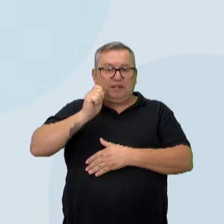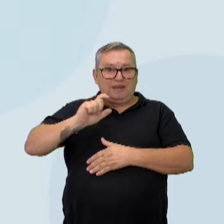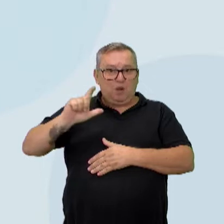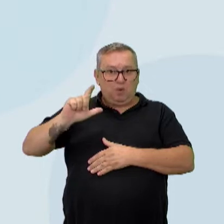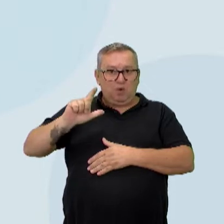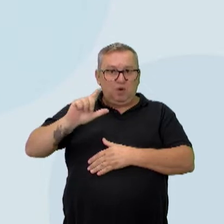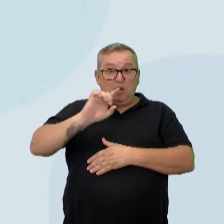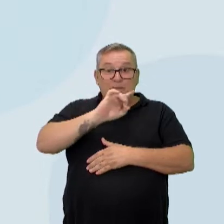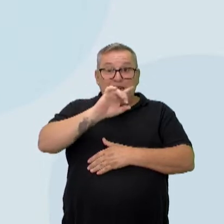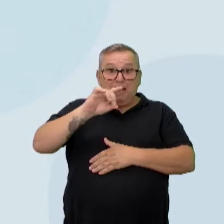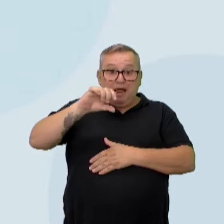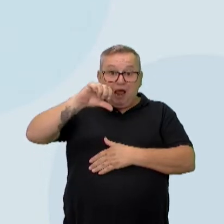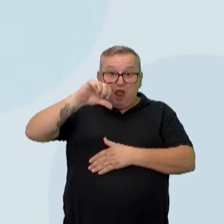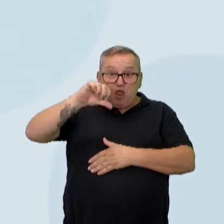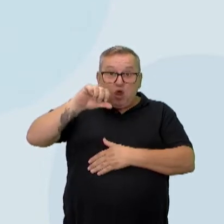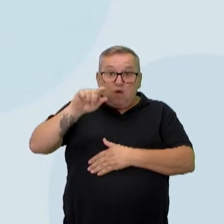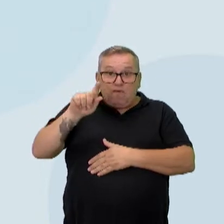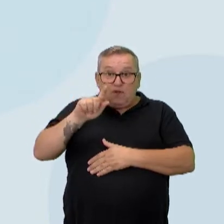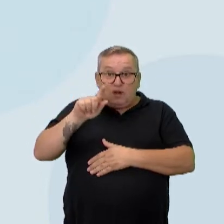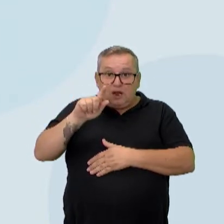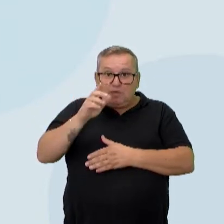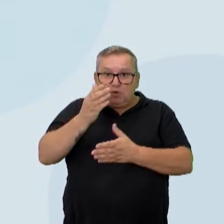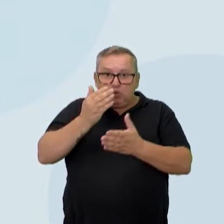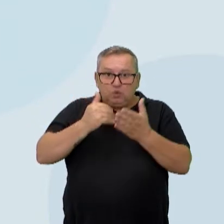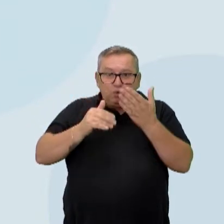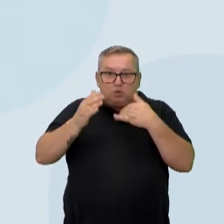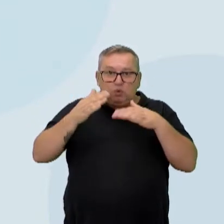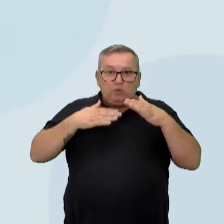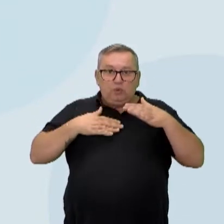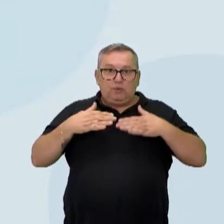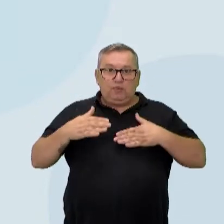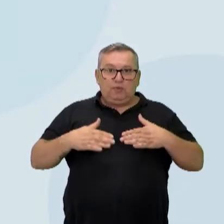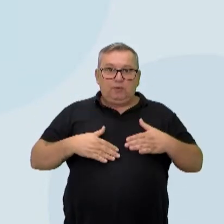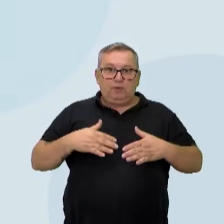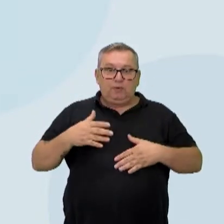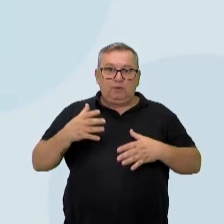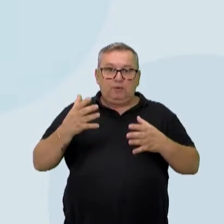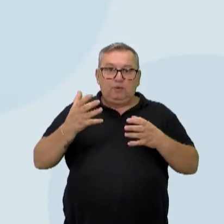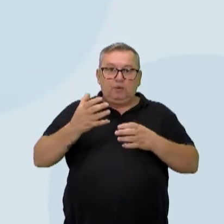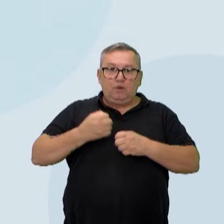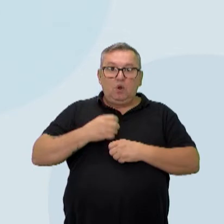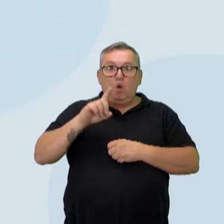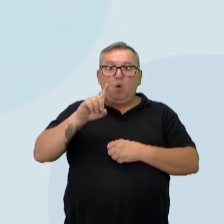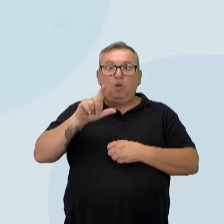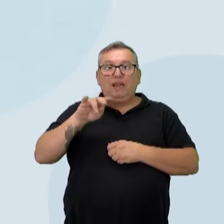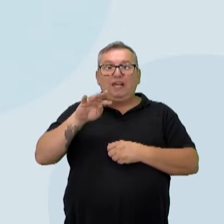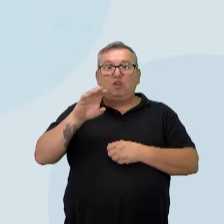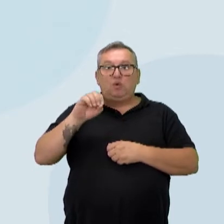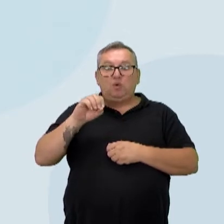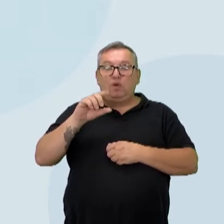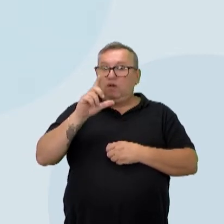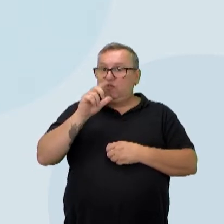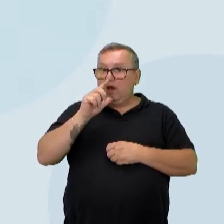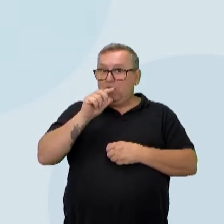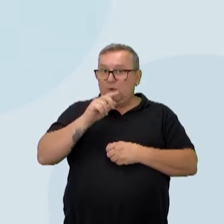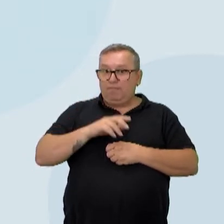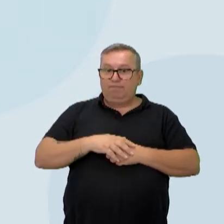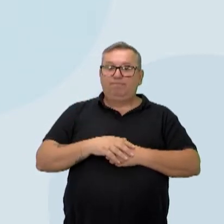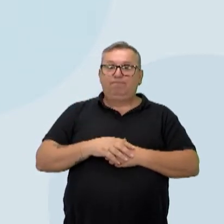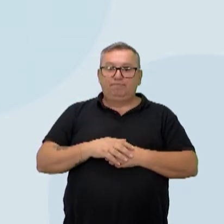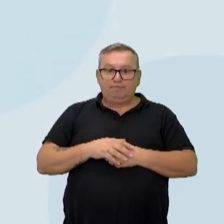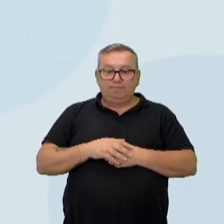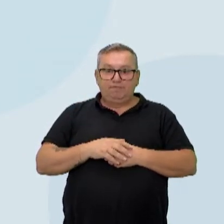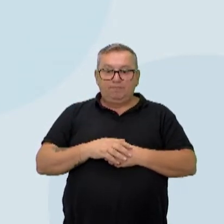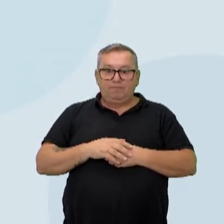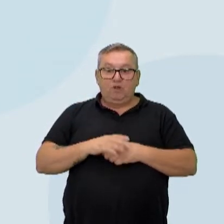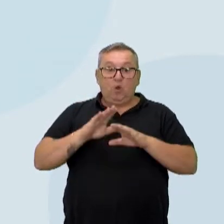cada 9 gramas de sal ingeridos, o organismo retém 1 litro de água. Quando o sódio é consumido